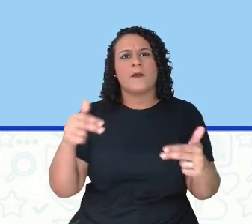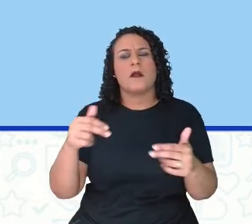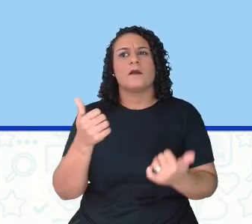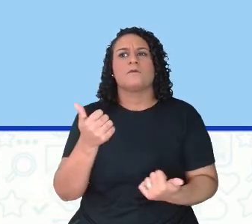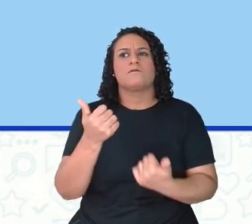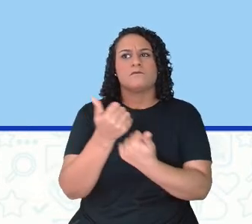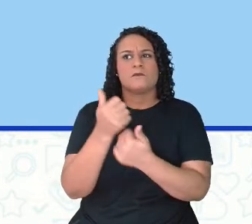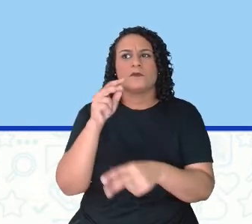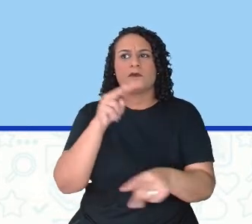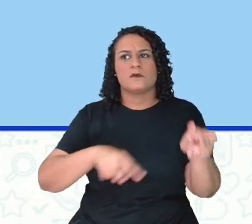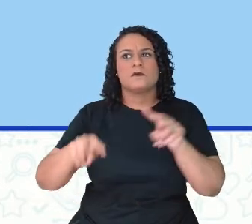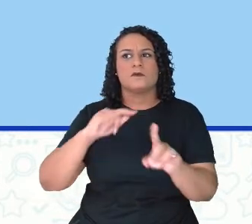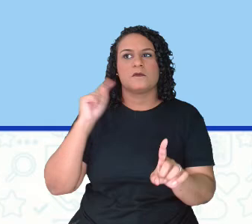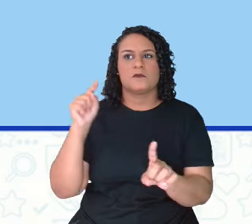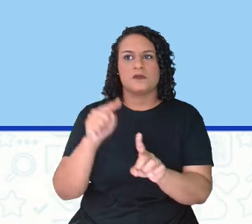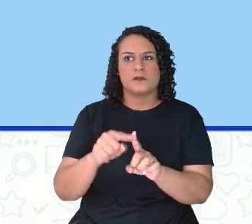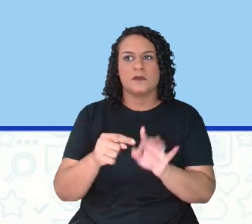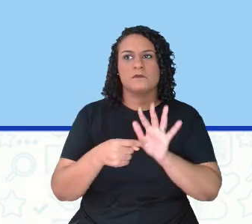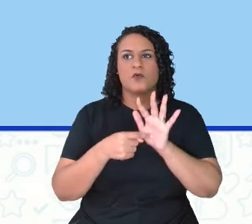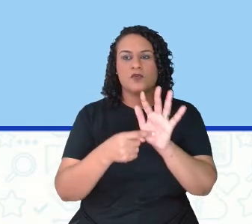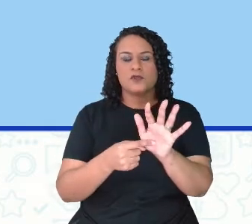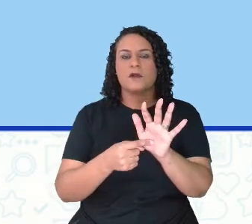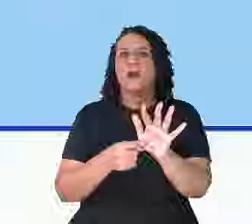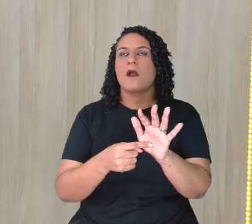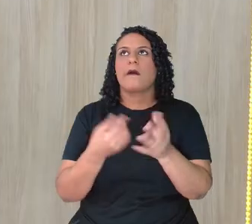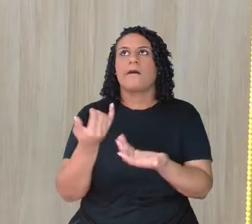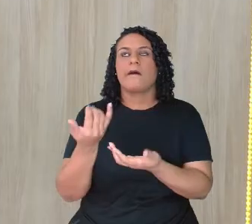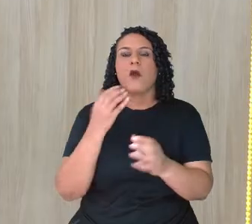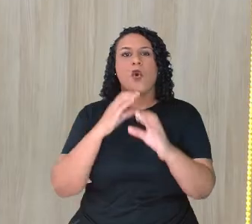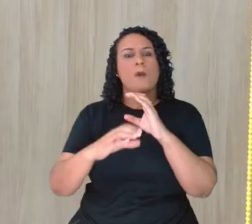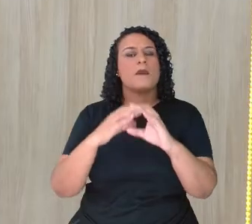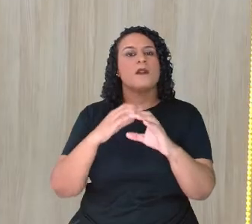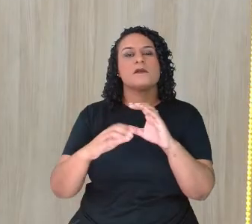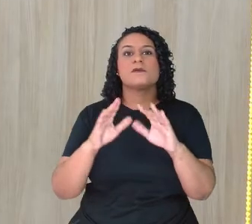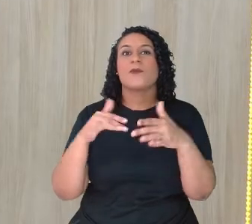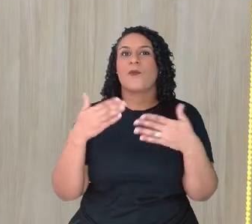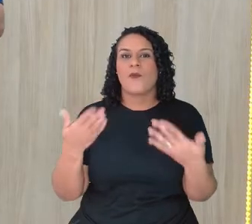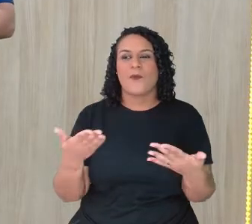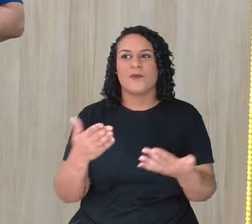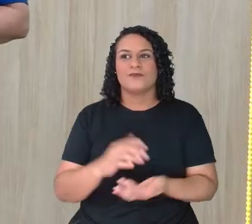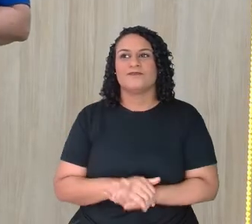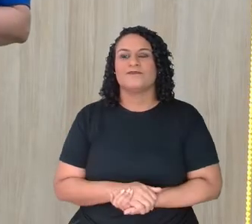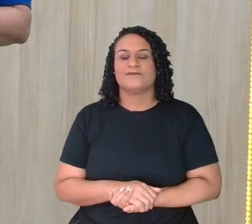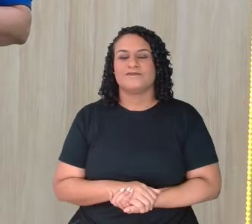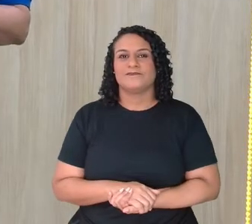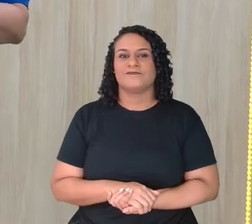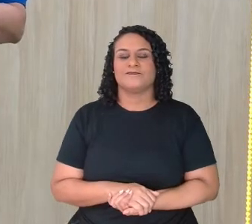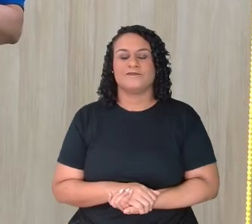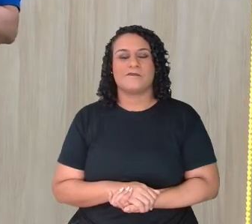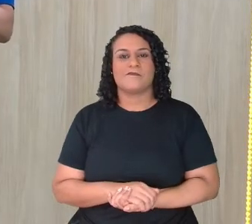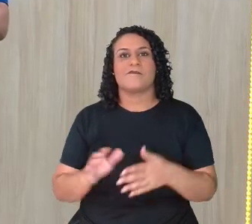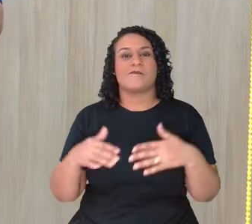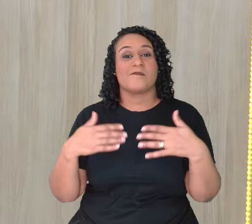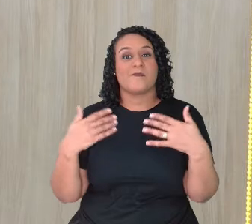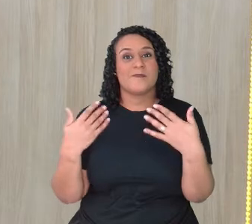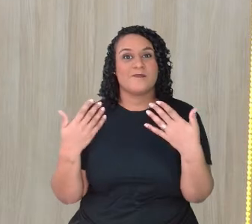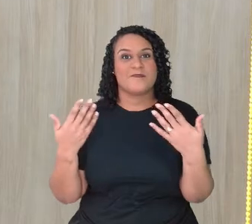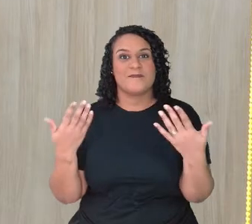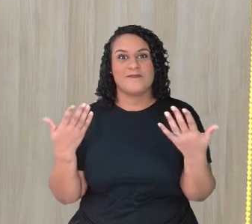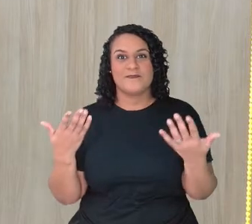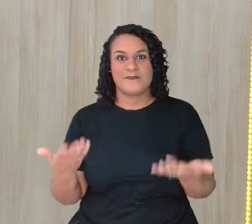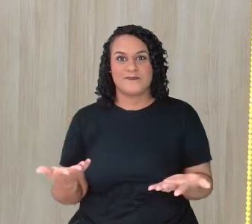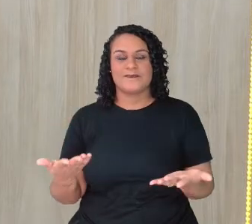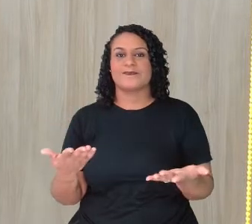Então, este objetivo está dentro de todo esse contexto coesivo, tá certo? Então, dentro